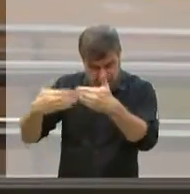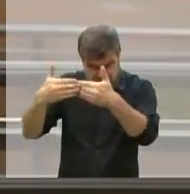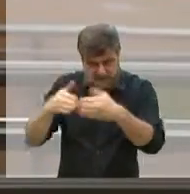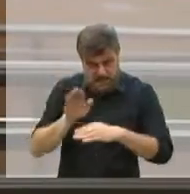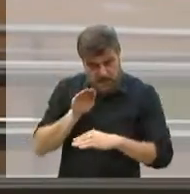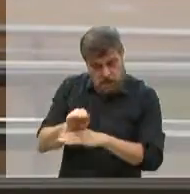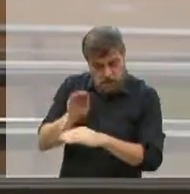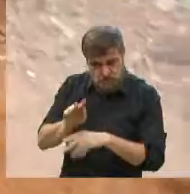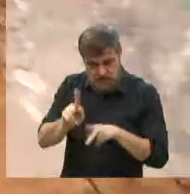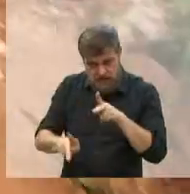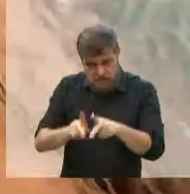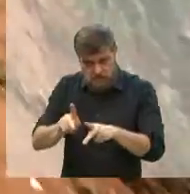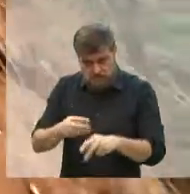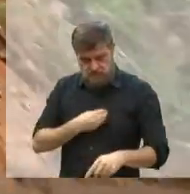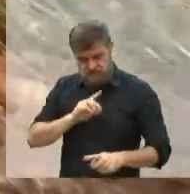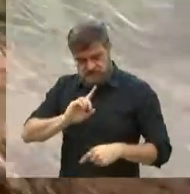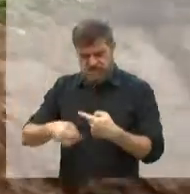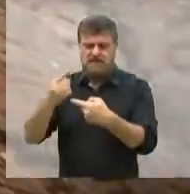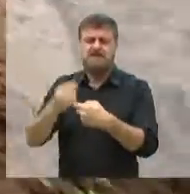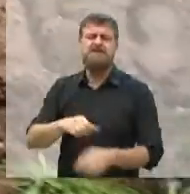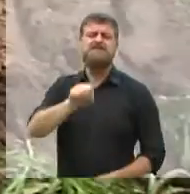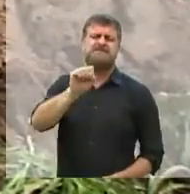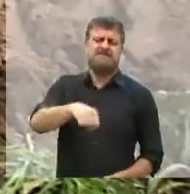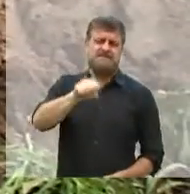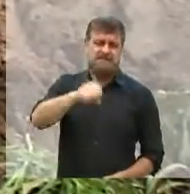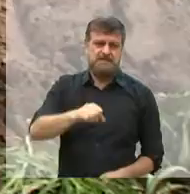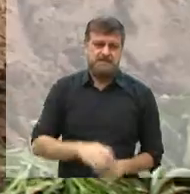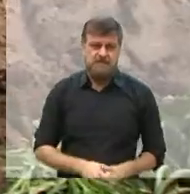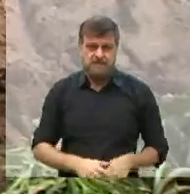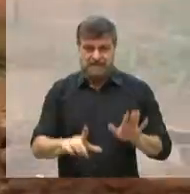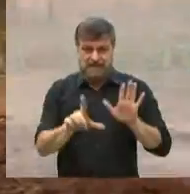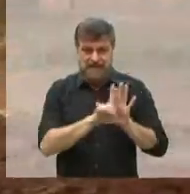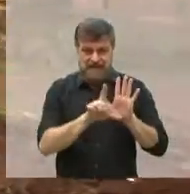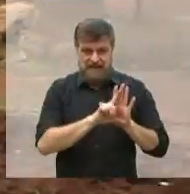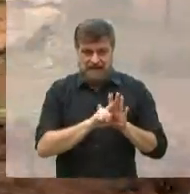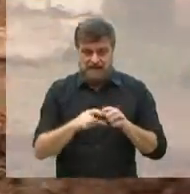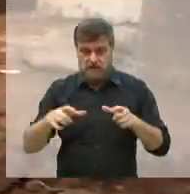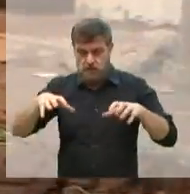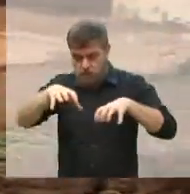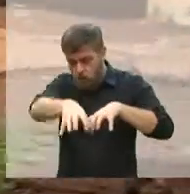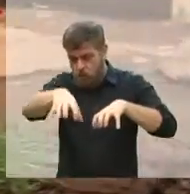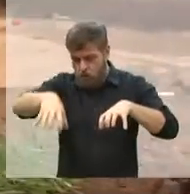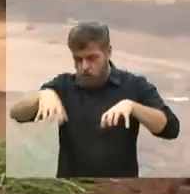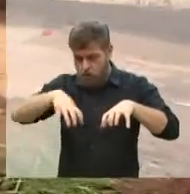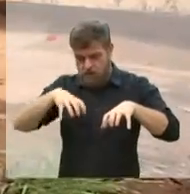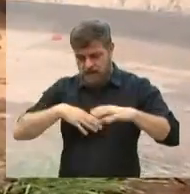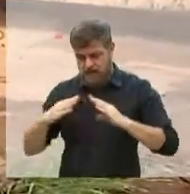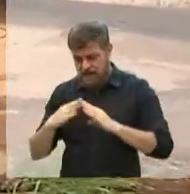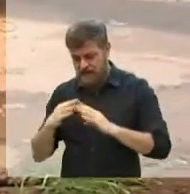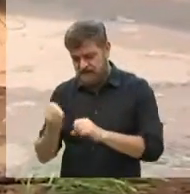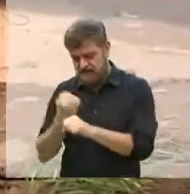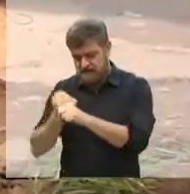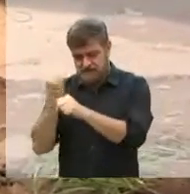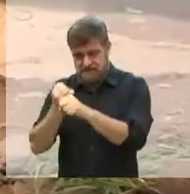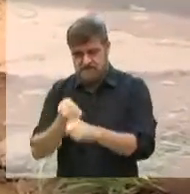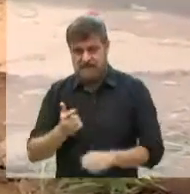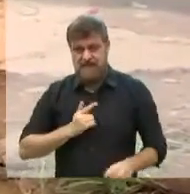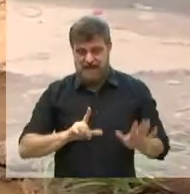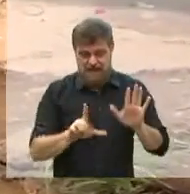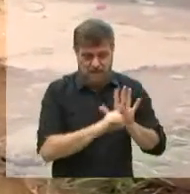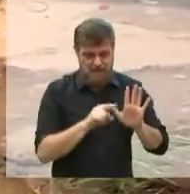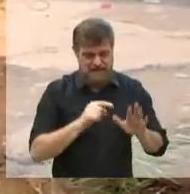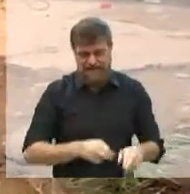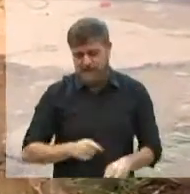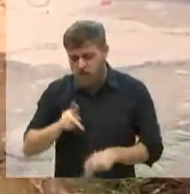vai ajudar aquela população? Vai ajudar muito. Na verdade, a lei de desocupação do solo, como a lei do puxadinho, era uma das leis